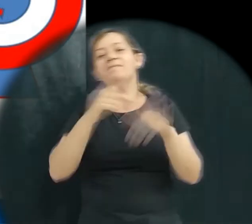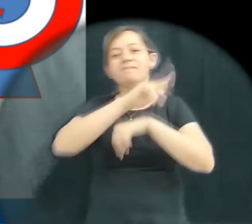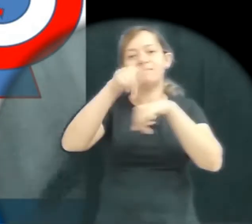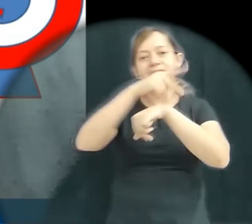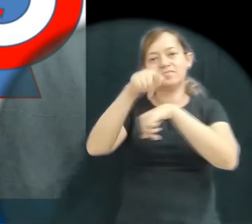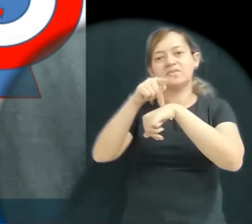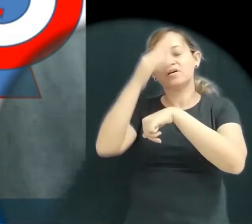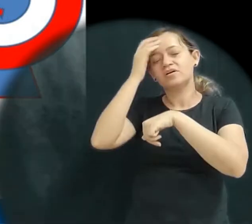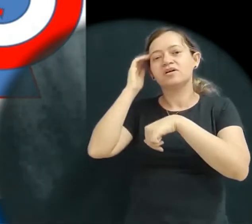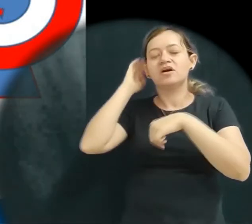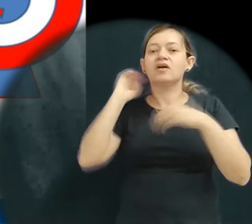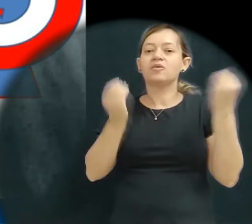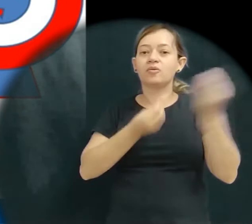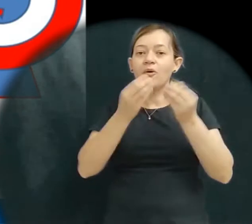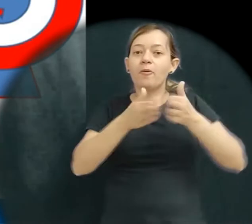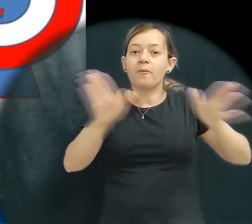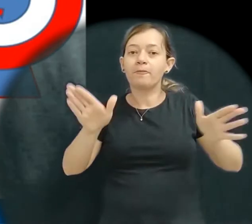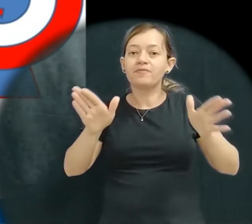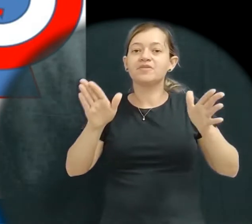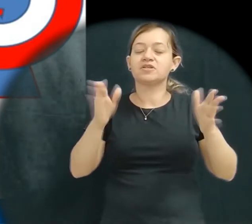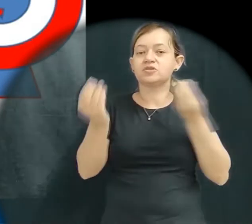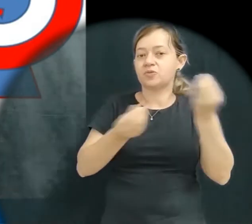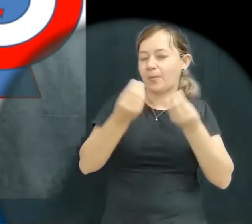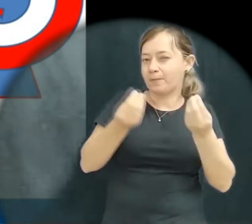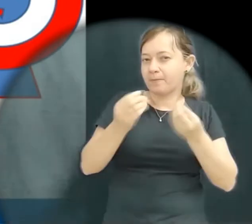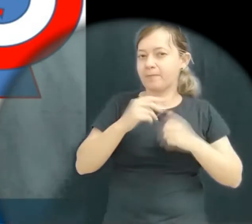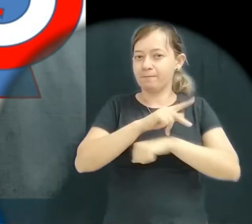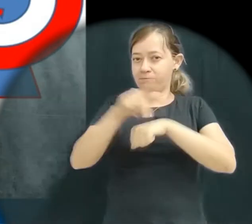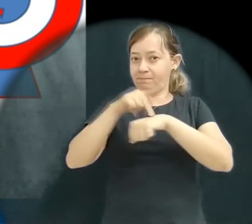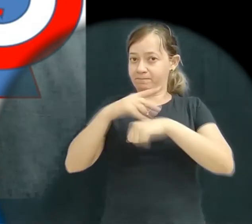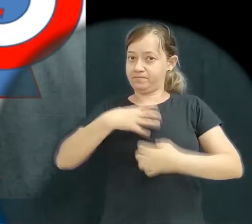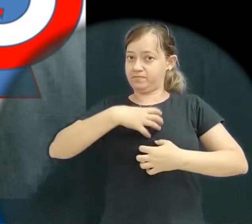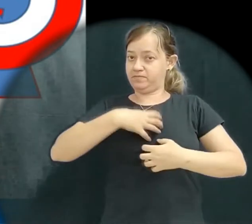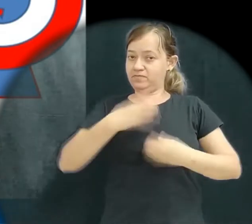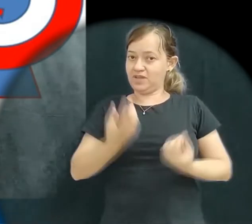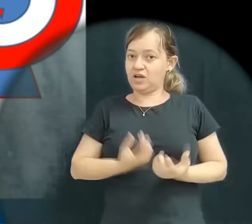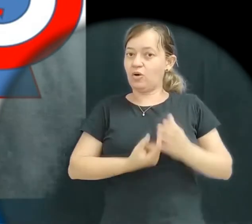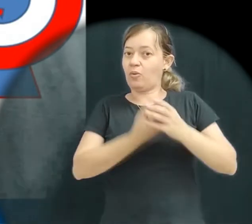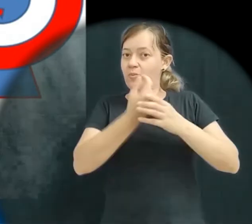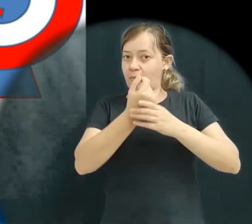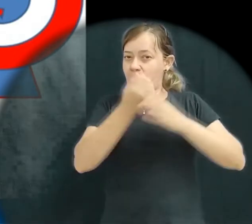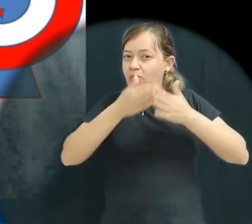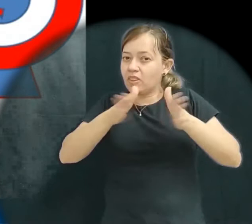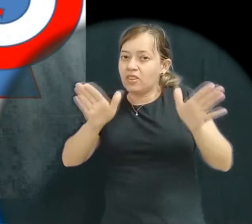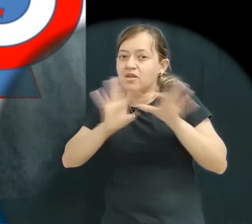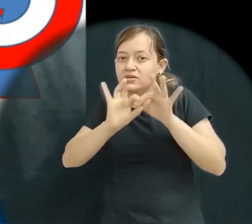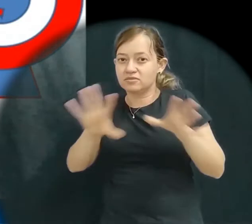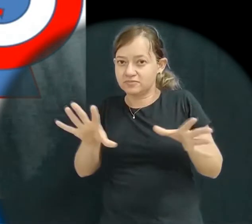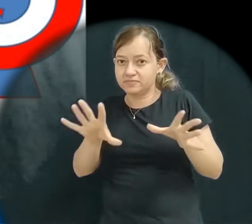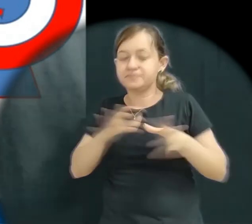países, para que eles se sintam e fiquem com a economia mais aberta,